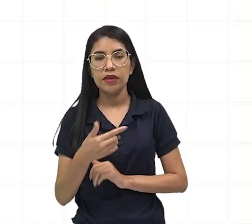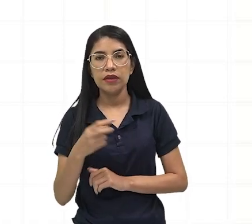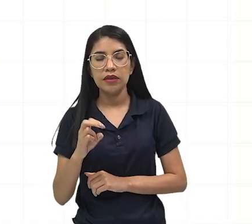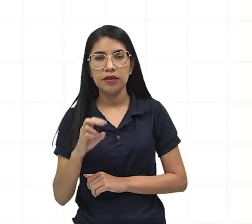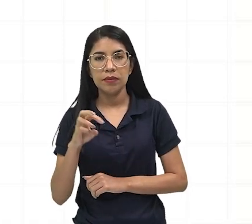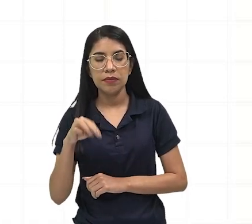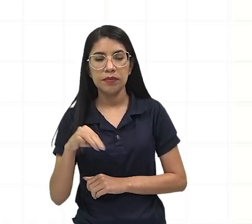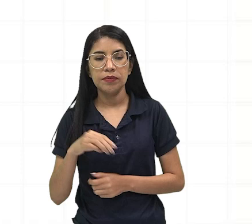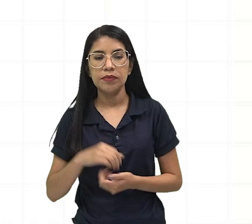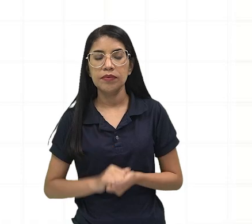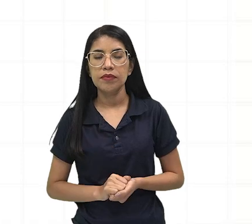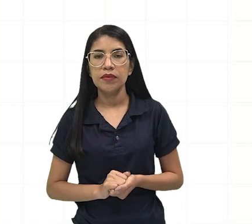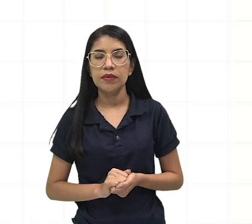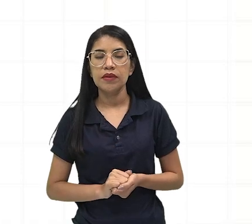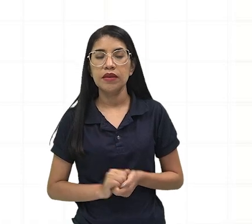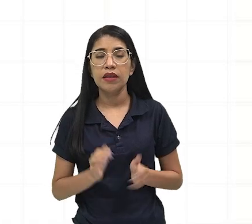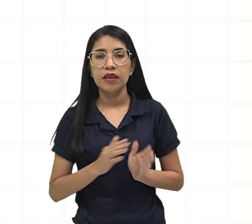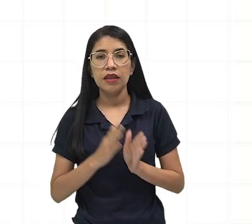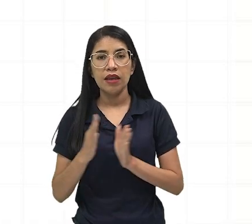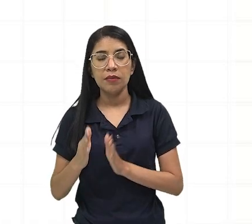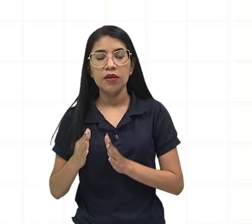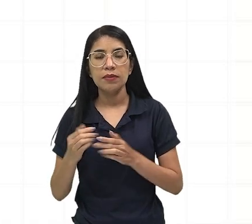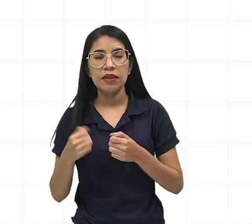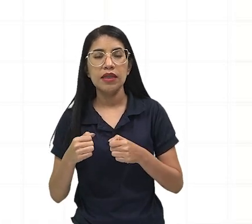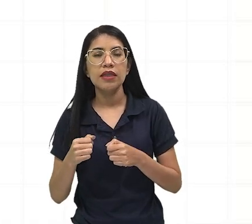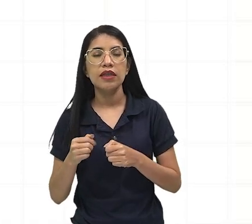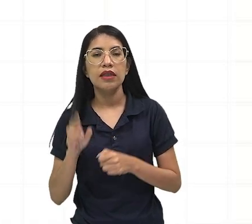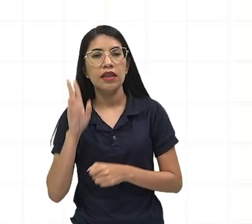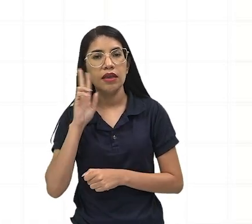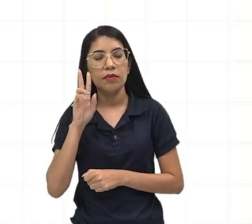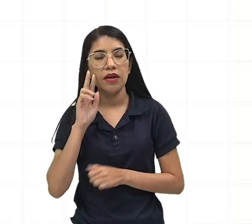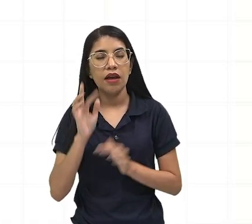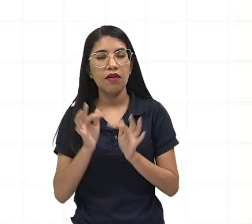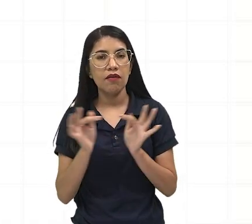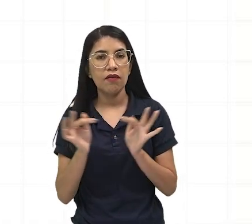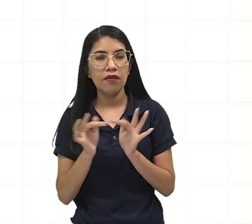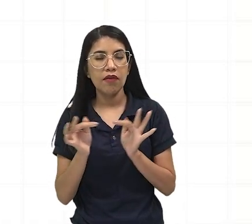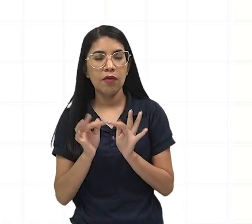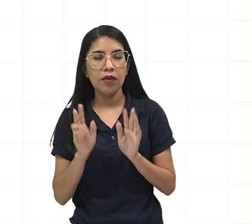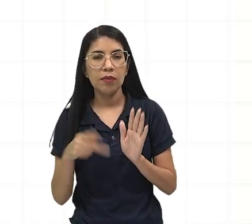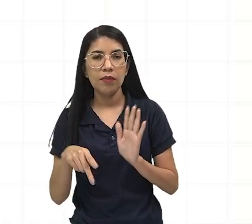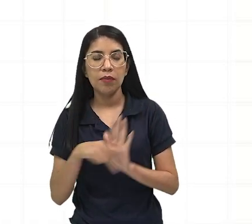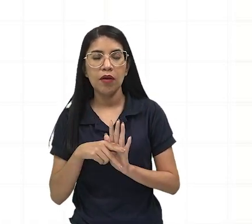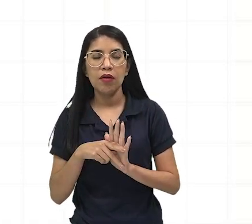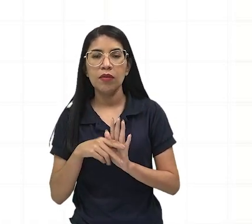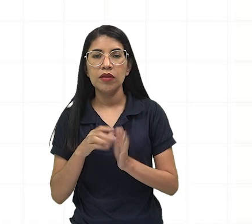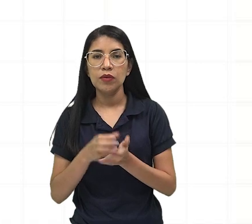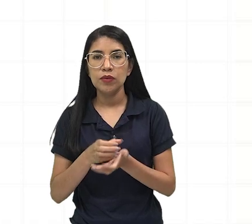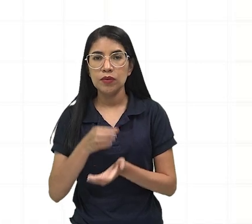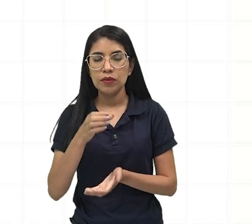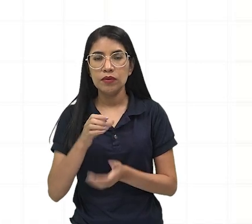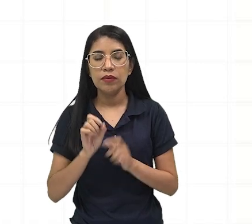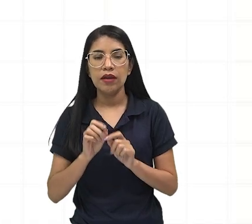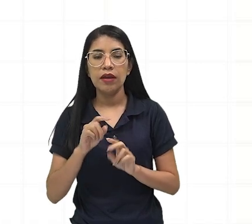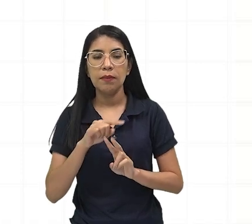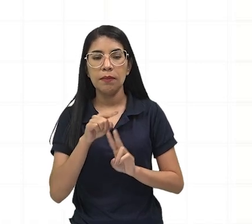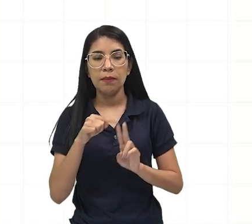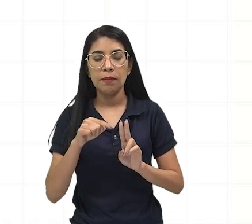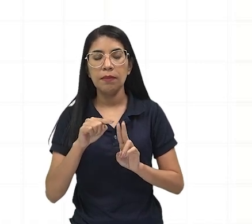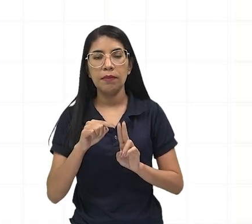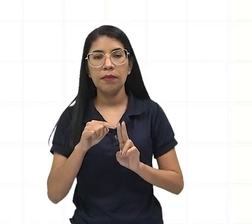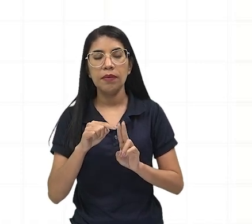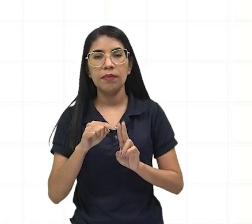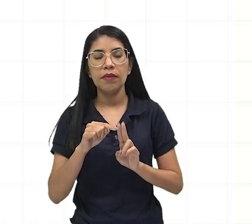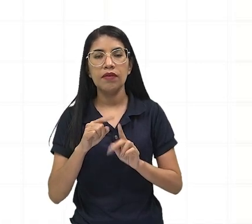vamos utilizar, né? Você tem que lembrar aí que é a fórmula de um cilindro reto, né? O cilindro aí é πr ao quadrado